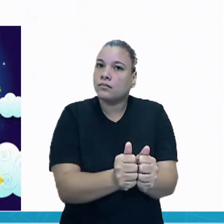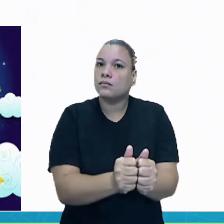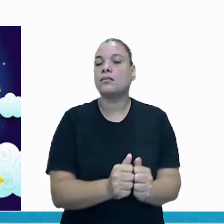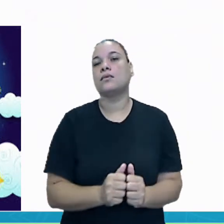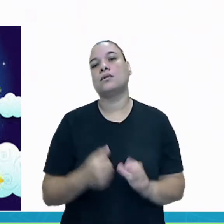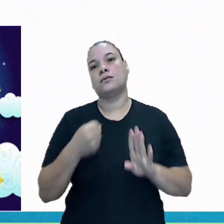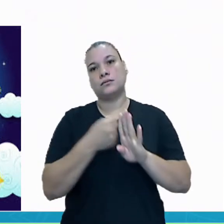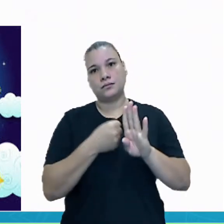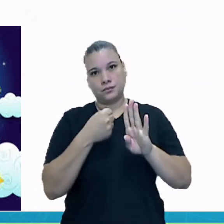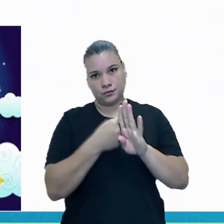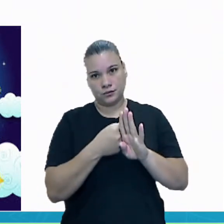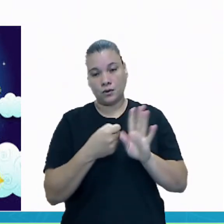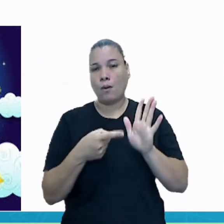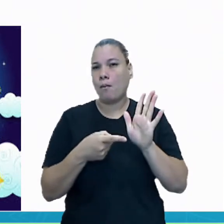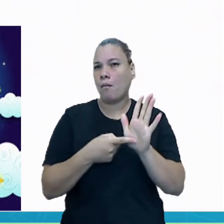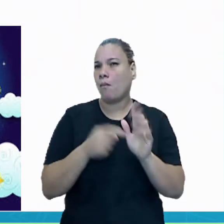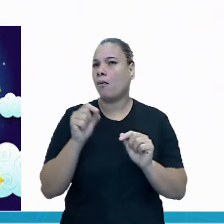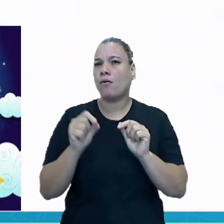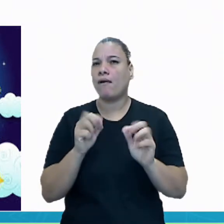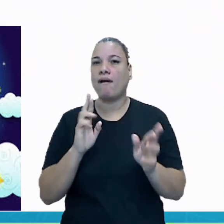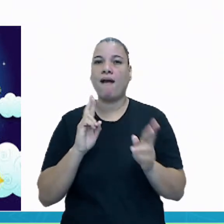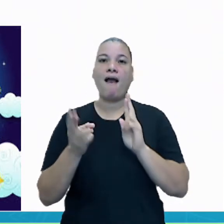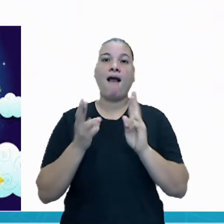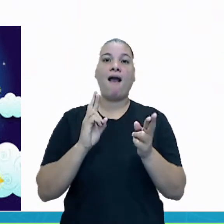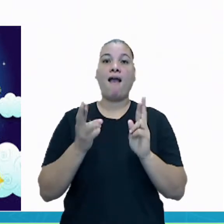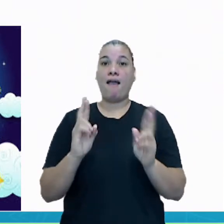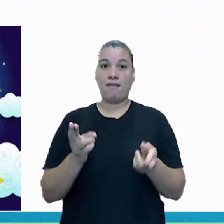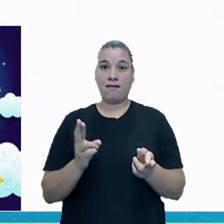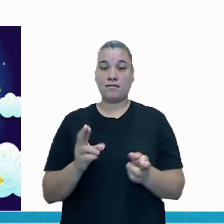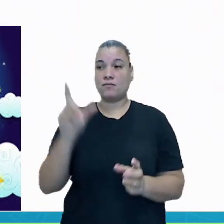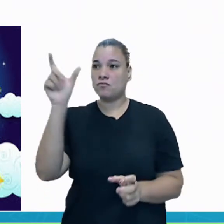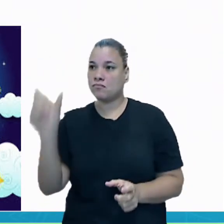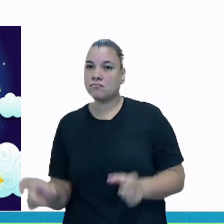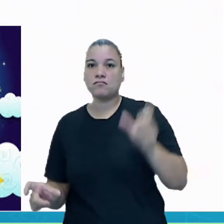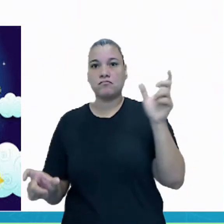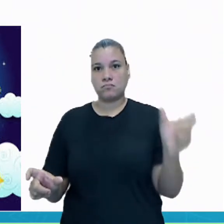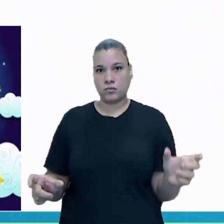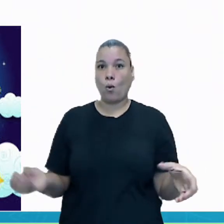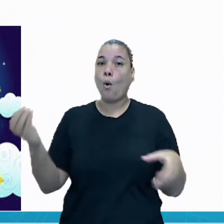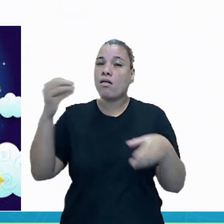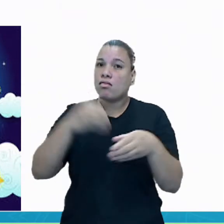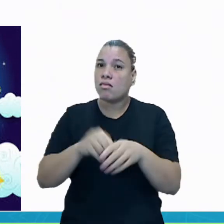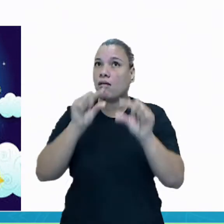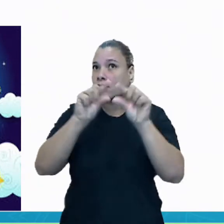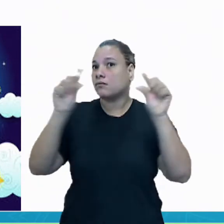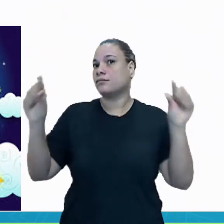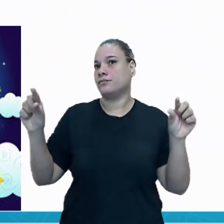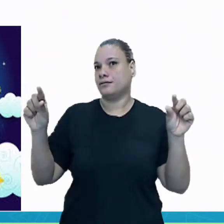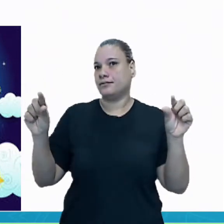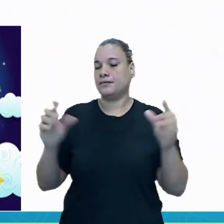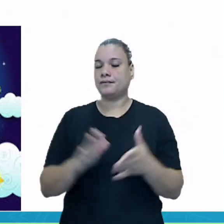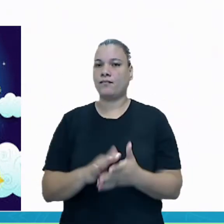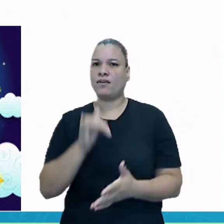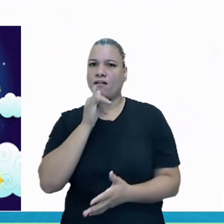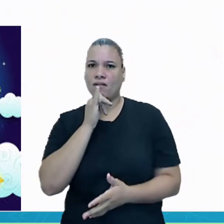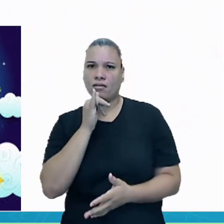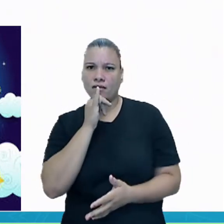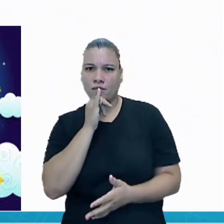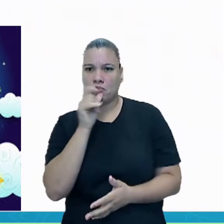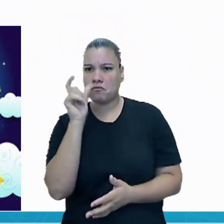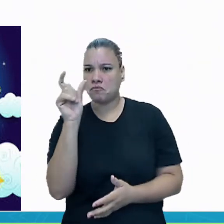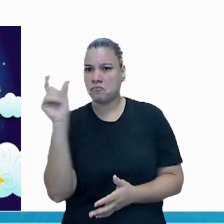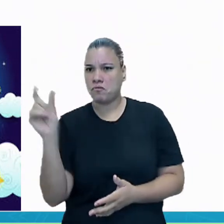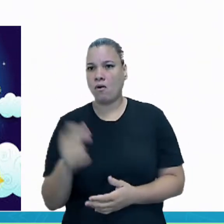substantivo, indicando a relação das pessoas do discurso, tais como eu,